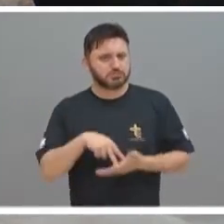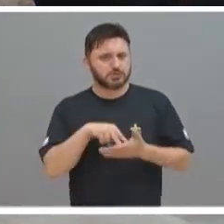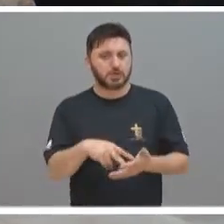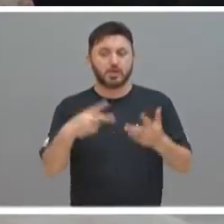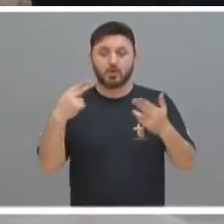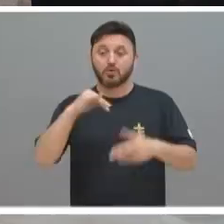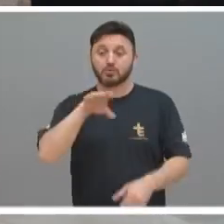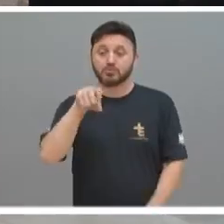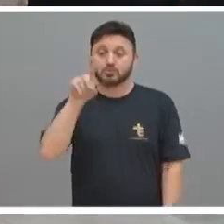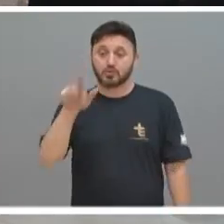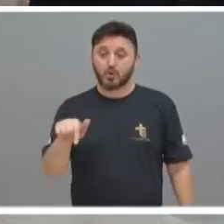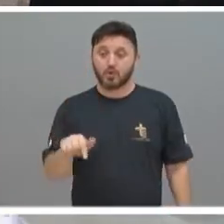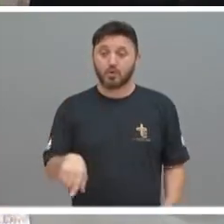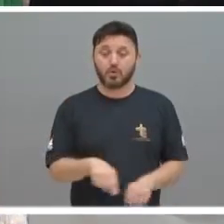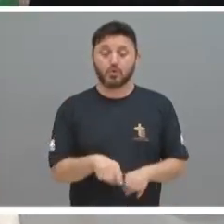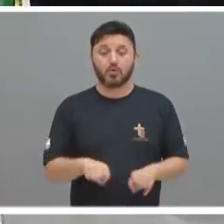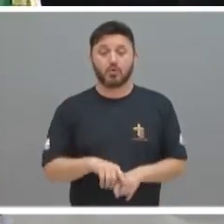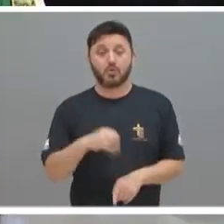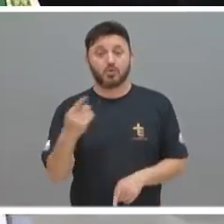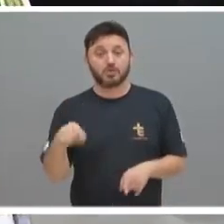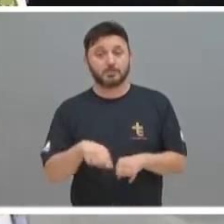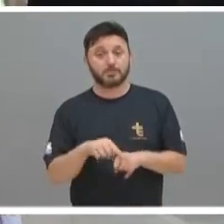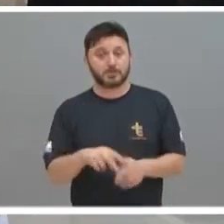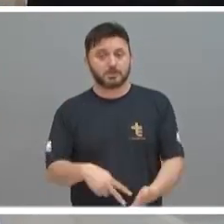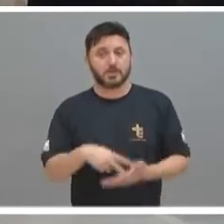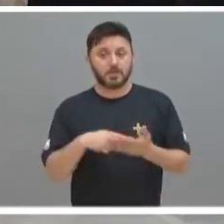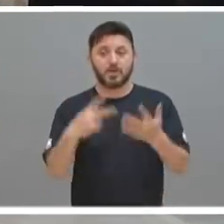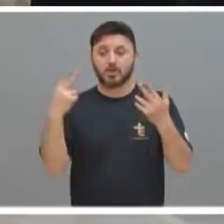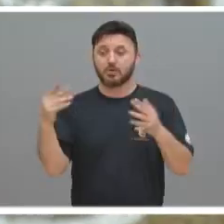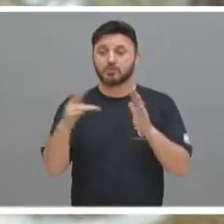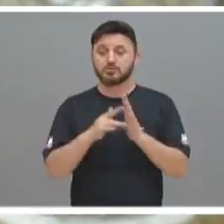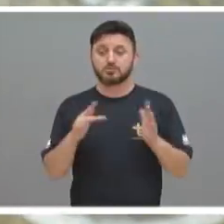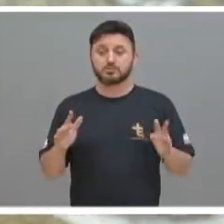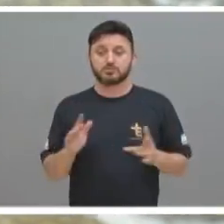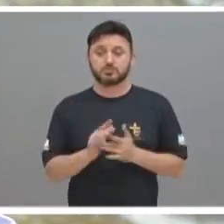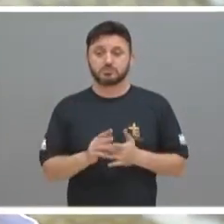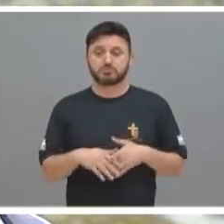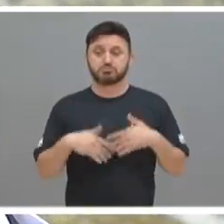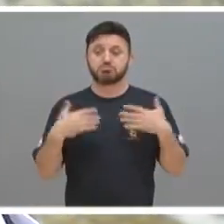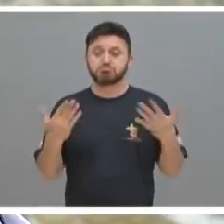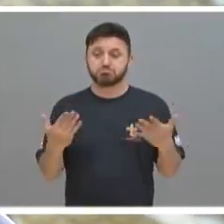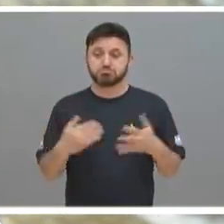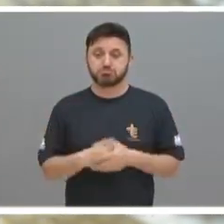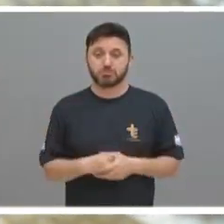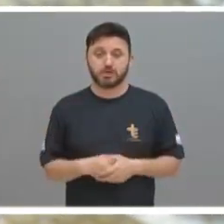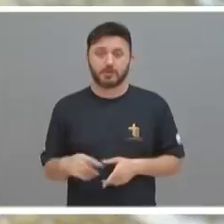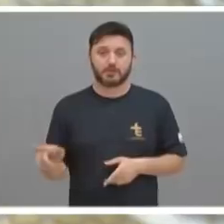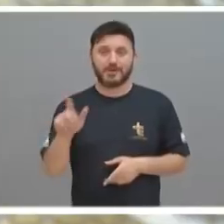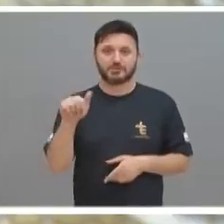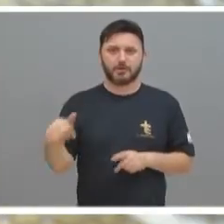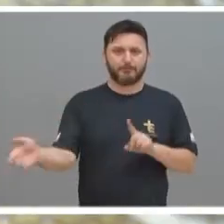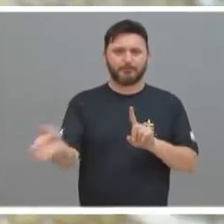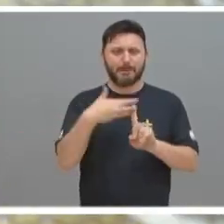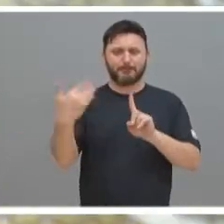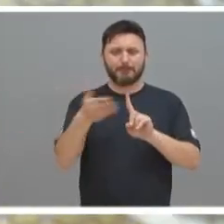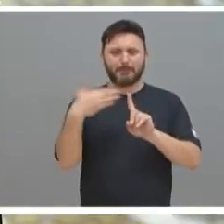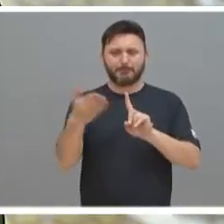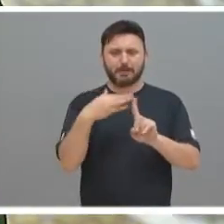Jó? Ou perseveramos tal como Jesus? Não é só